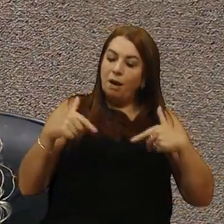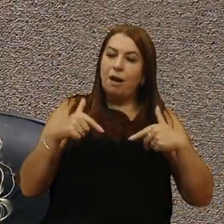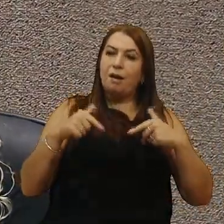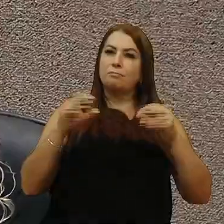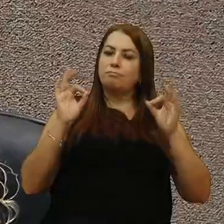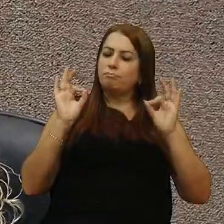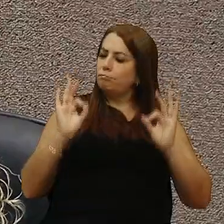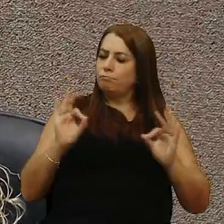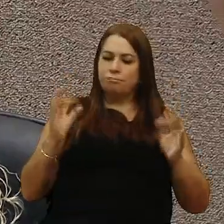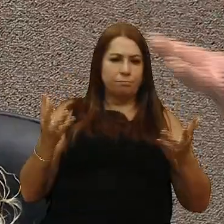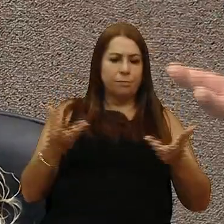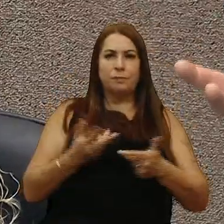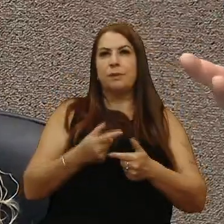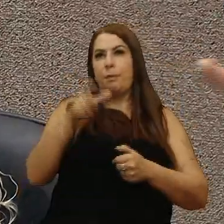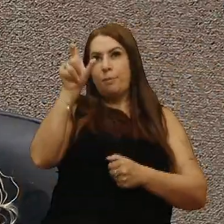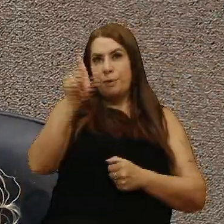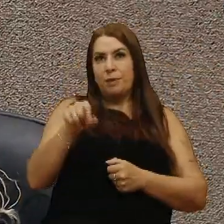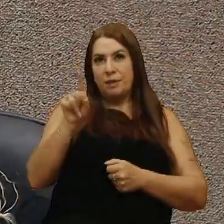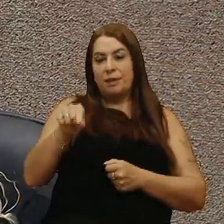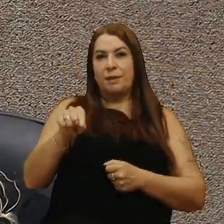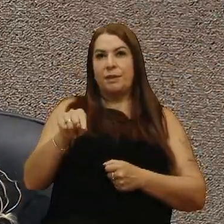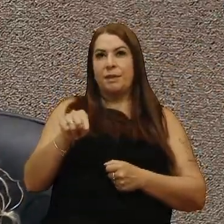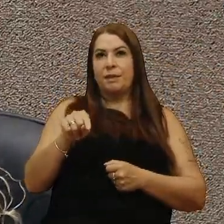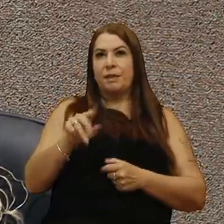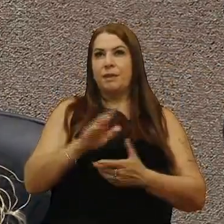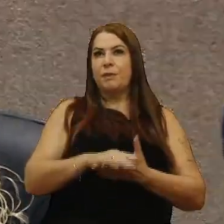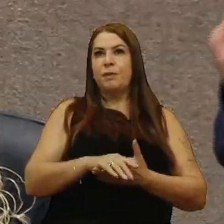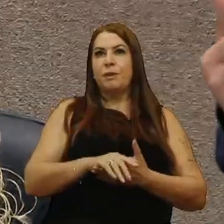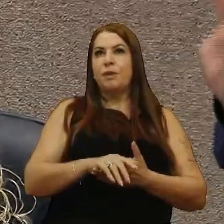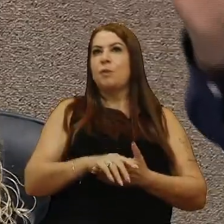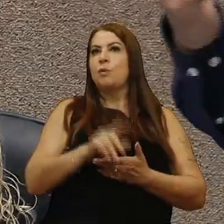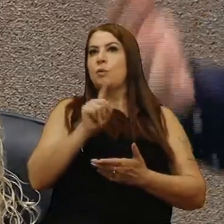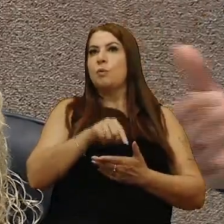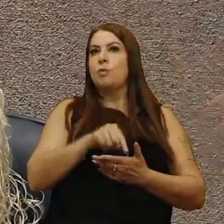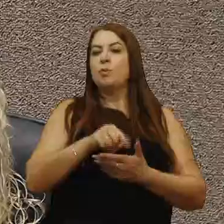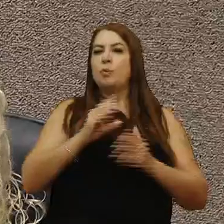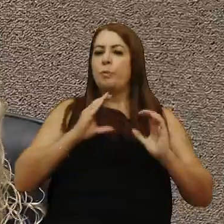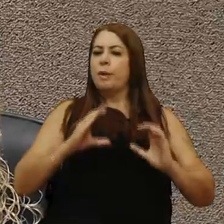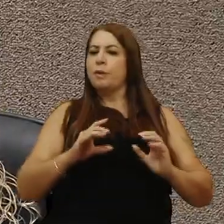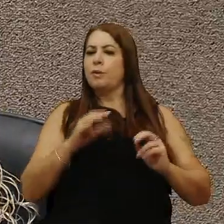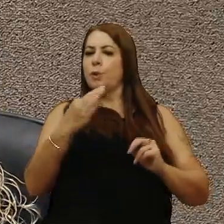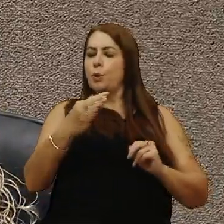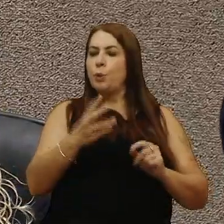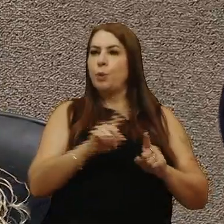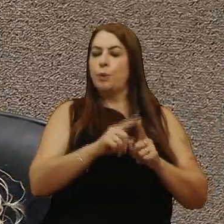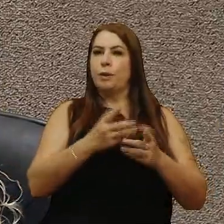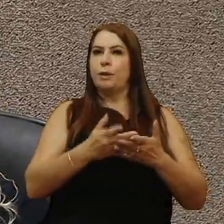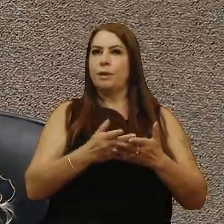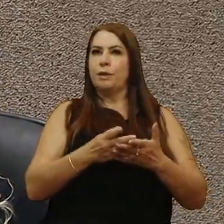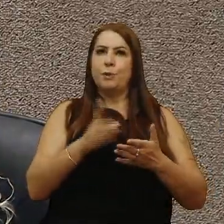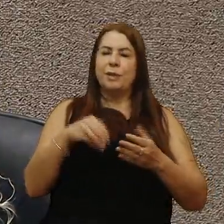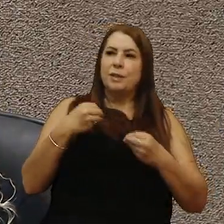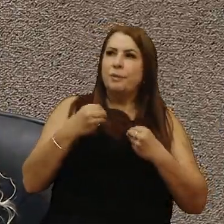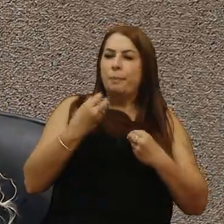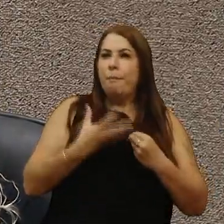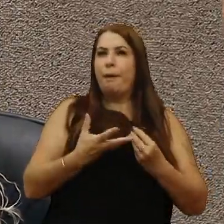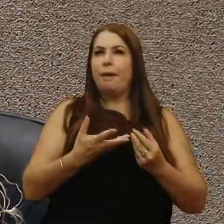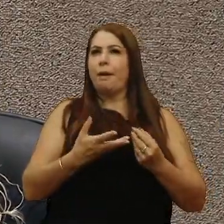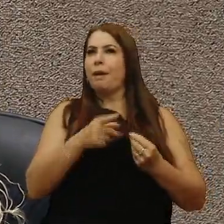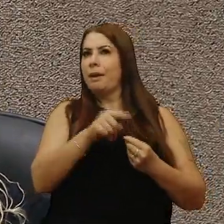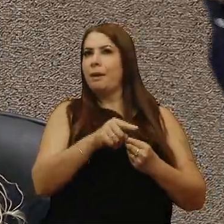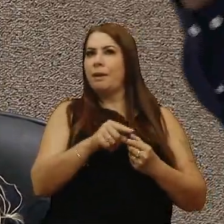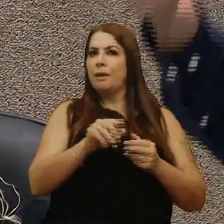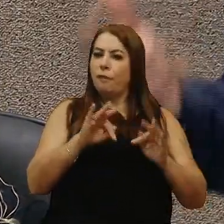exemplar, pela pessoa que ele é, que não se comporta no momento que a gente tem dor, no momento que a gente não está se sentindo bem, ou que